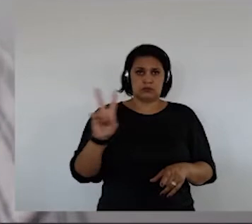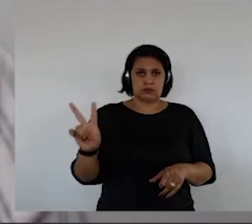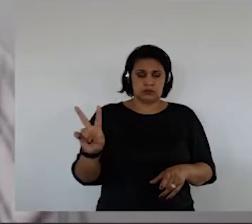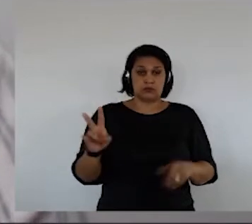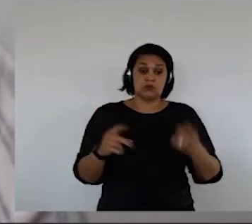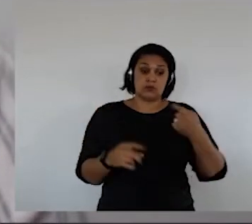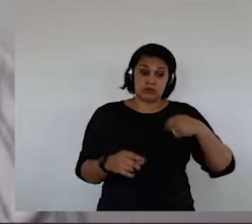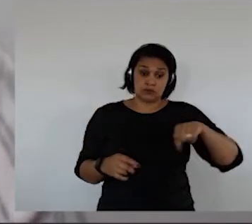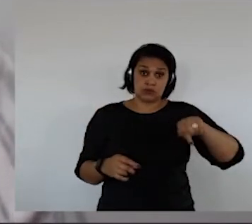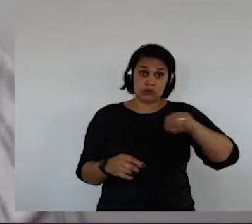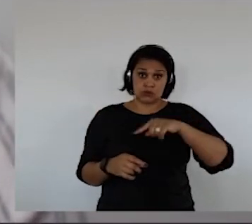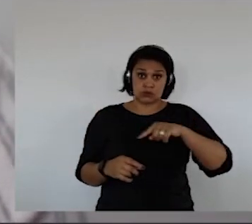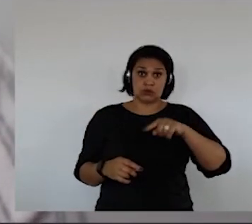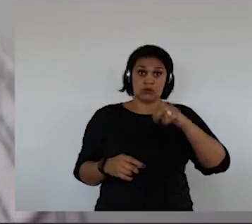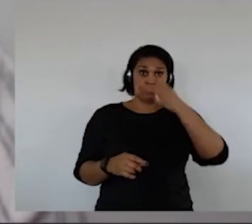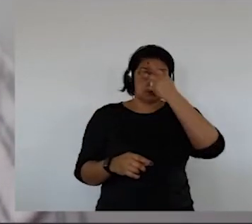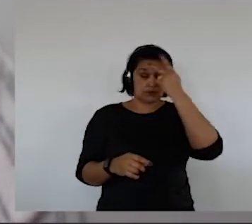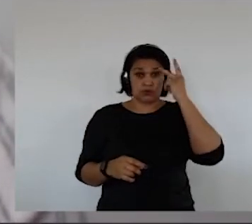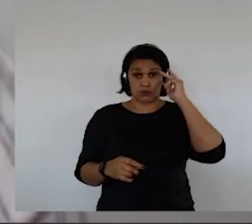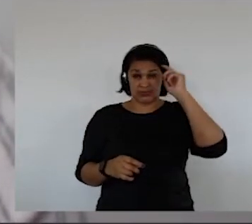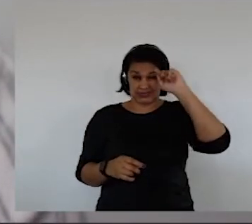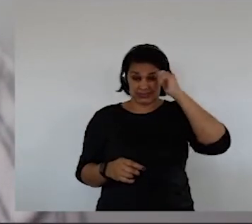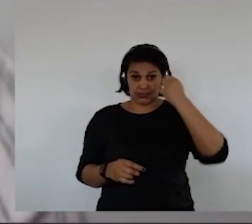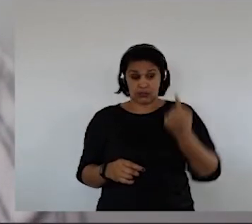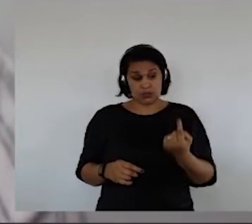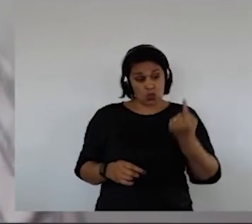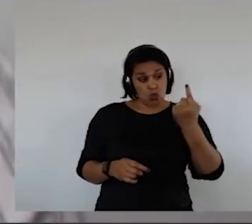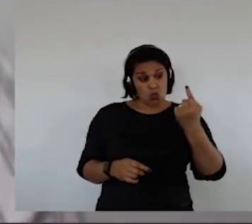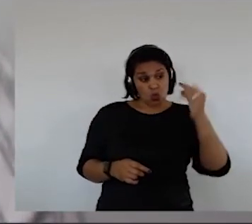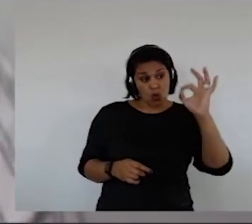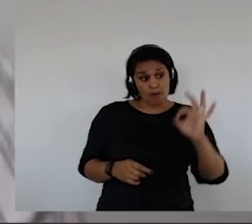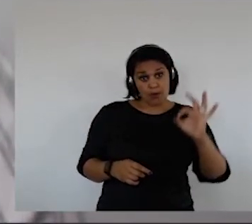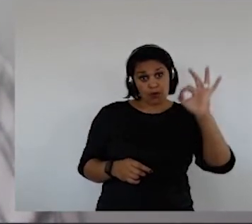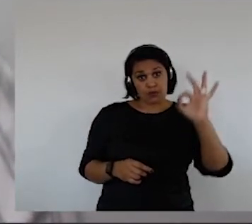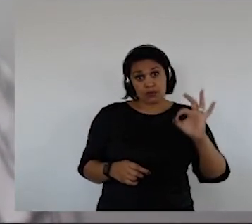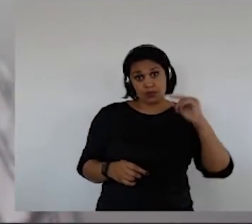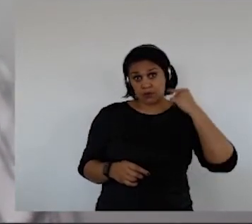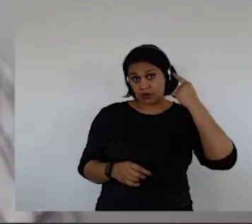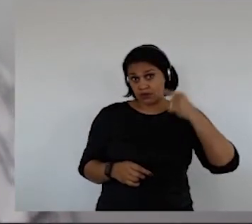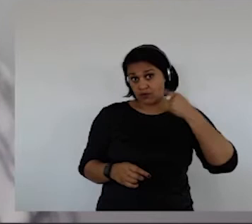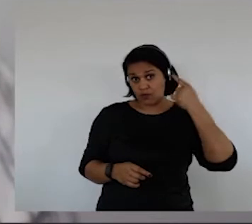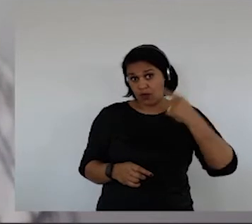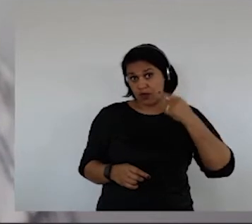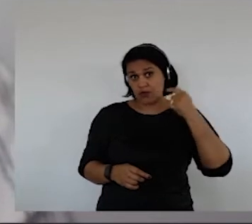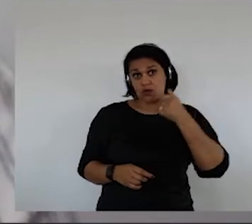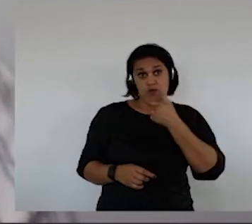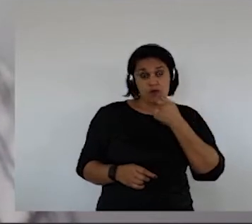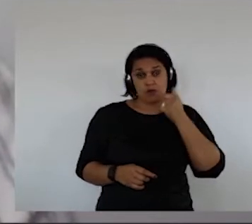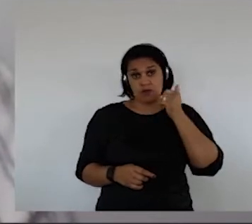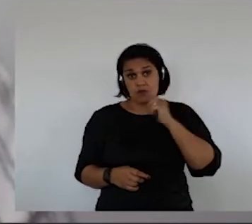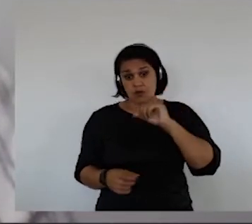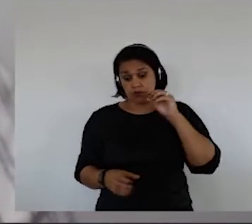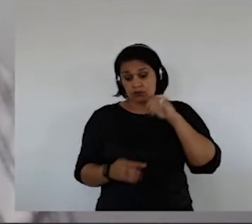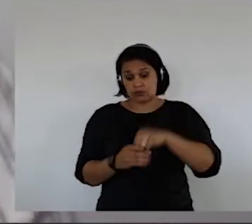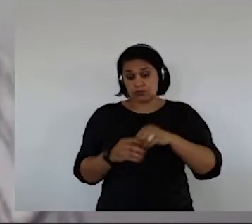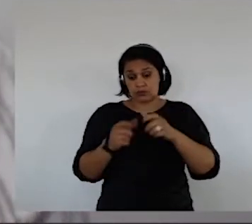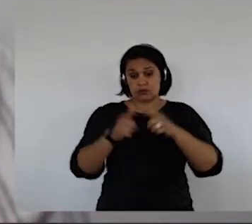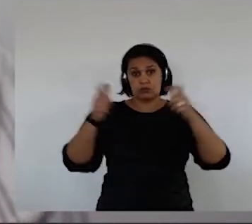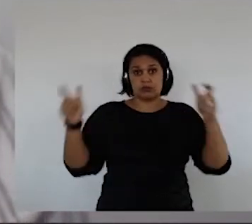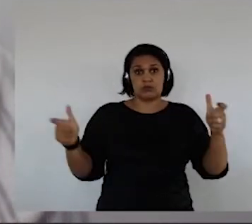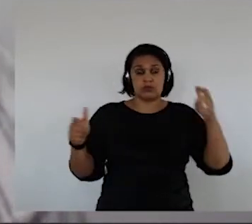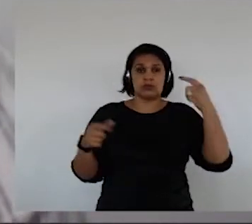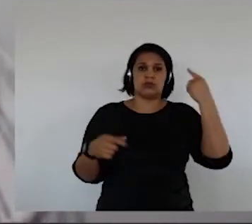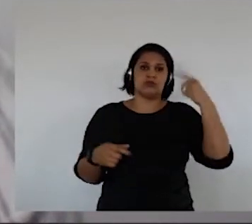nós, pessoas negras, representamos apenas 1% dos advogados e advogadas que estão nos maiores escritórios do Brasil.